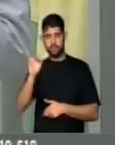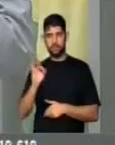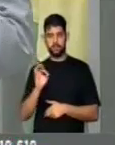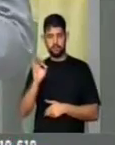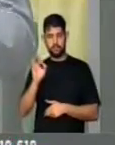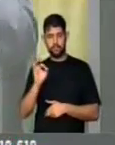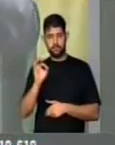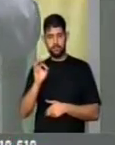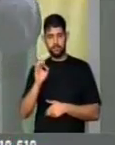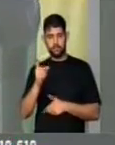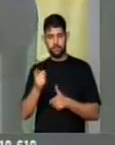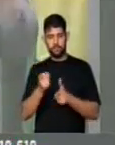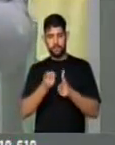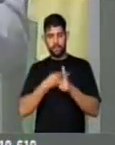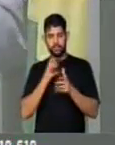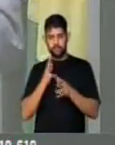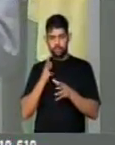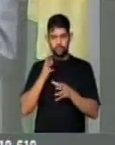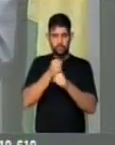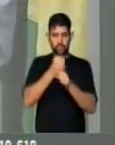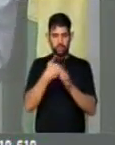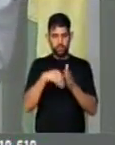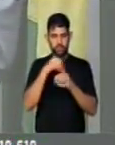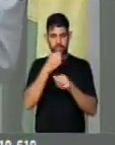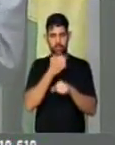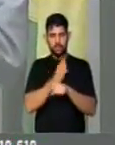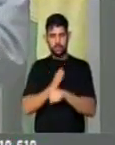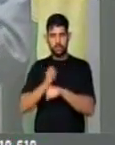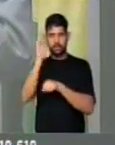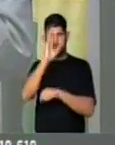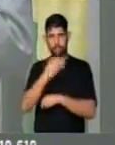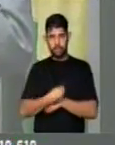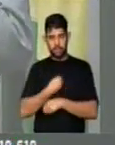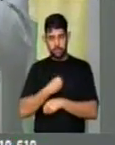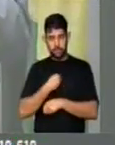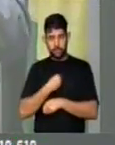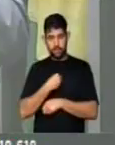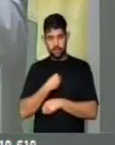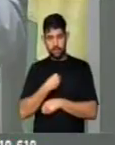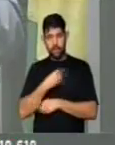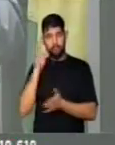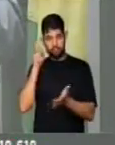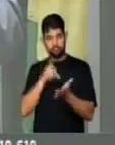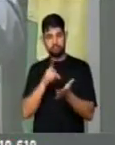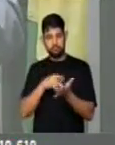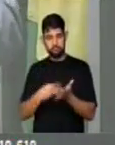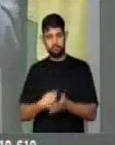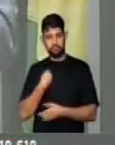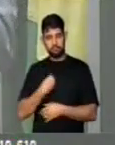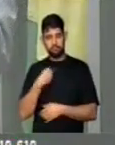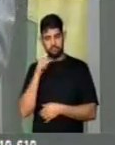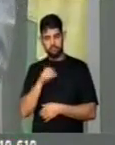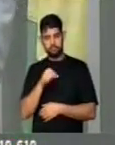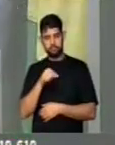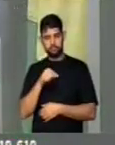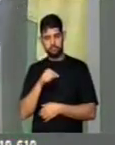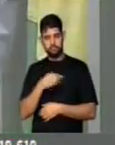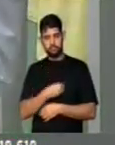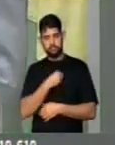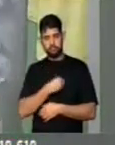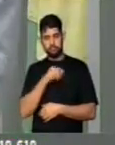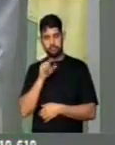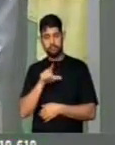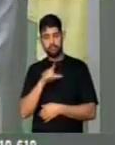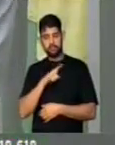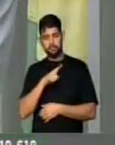91% do débito de todos os estados do Brasil. E é exatamente nisto